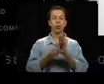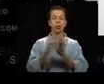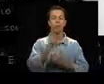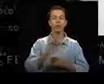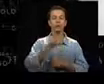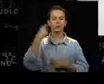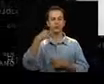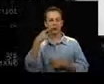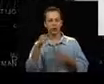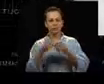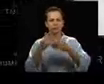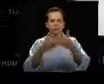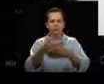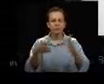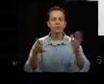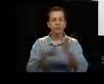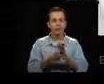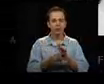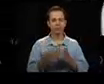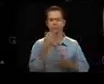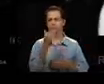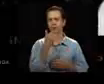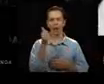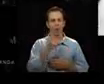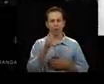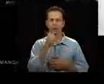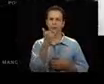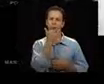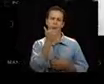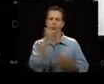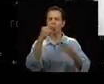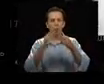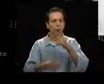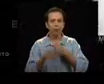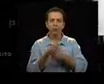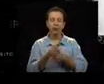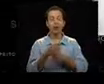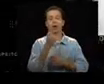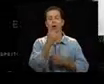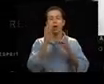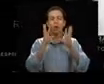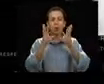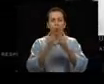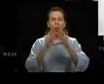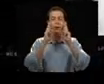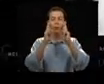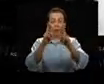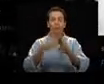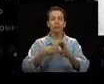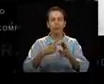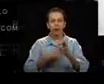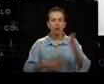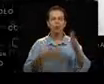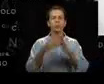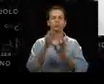de ser juiz de direito, de fazer uma carreira por aí, e ela me dizia, rindo, apesar de